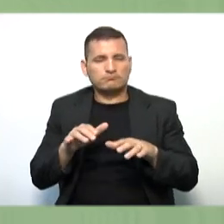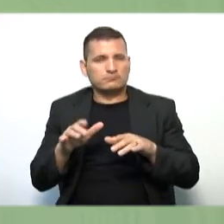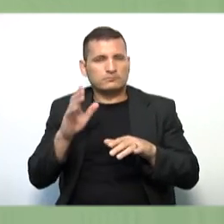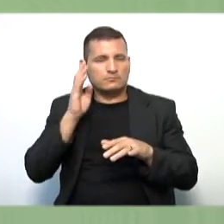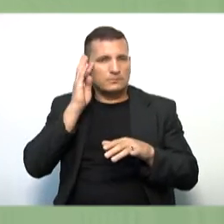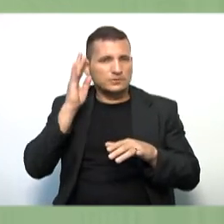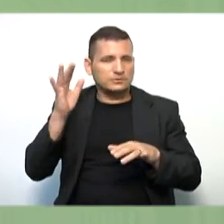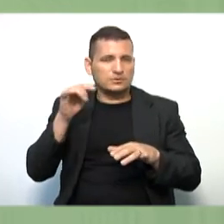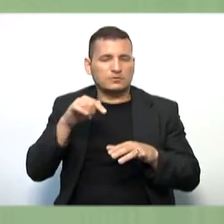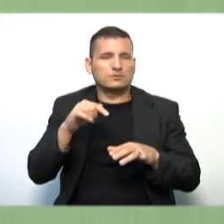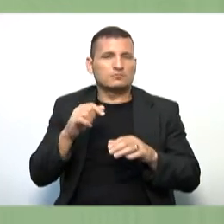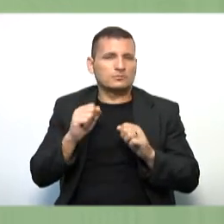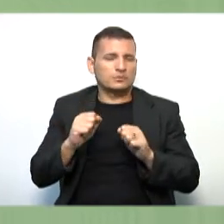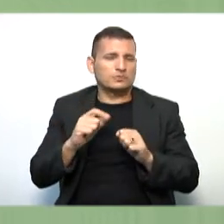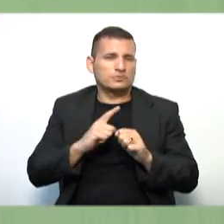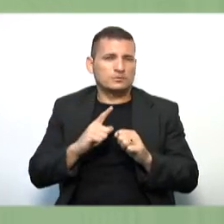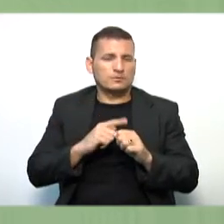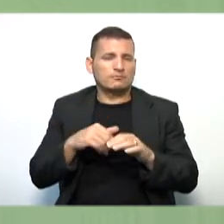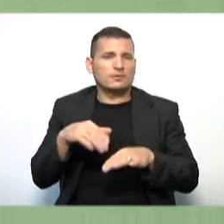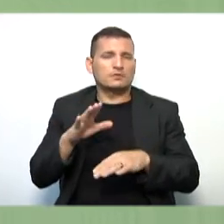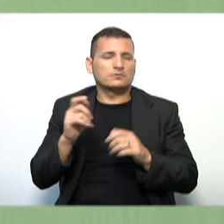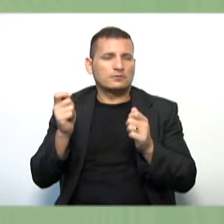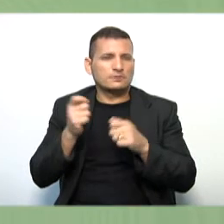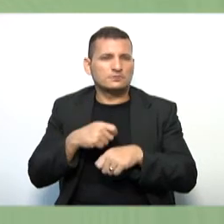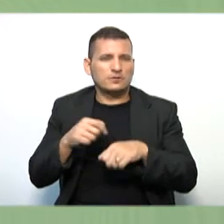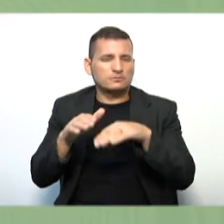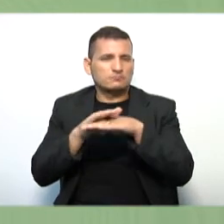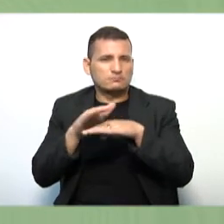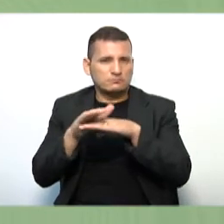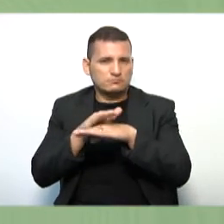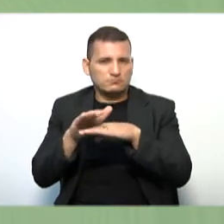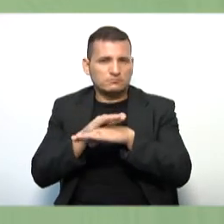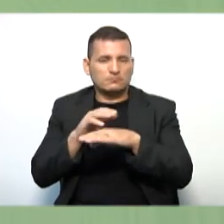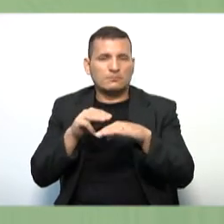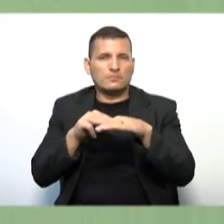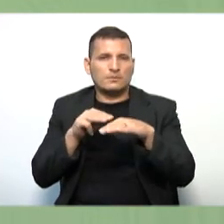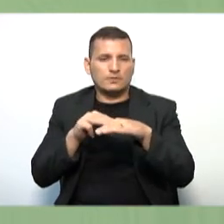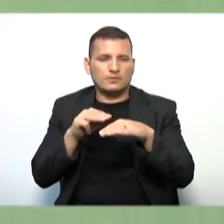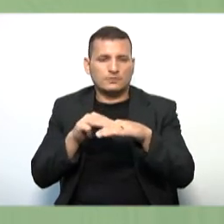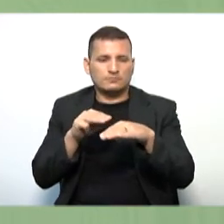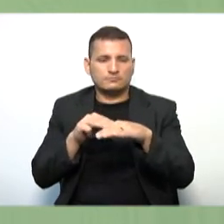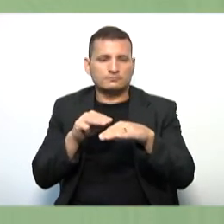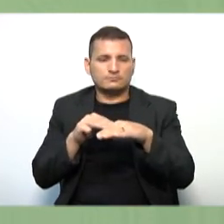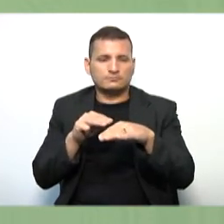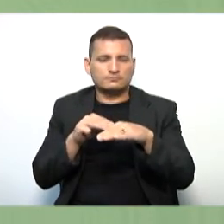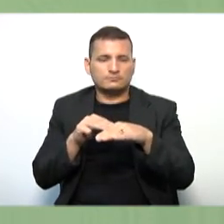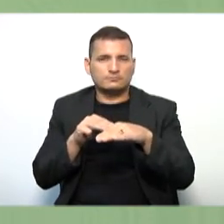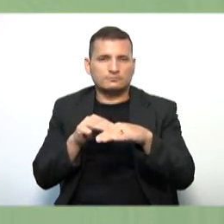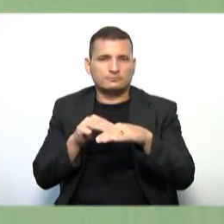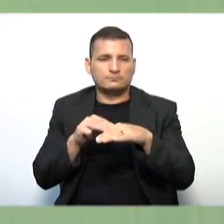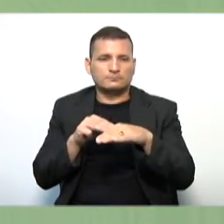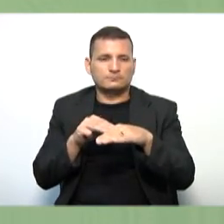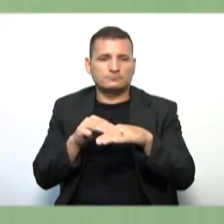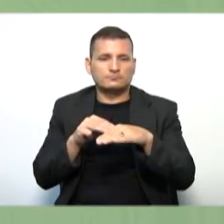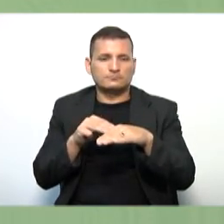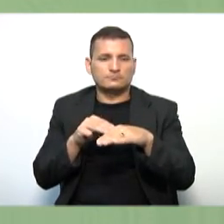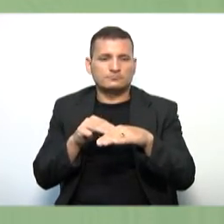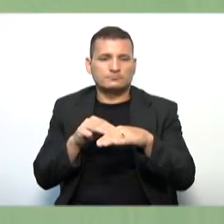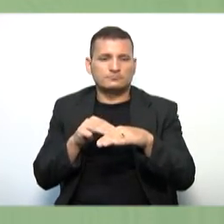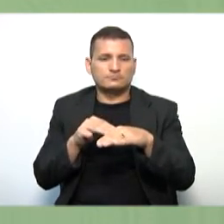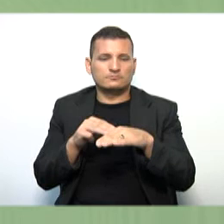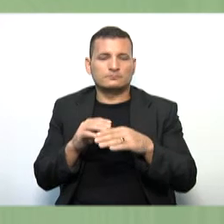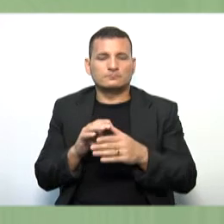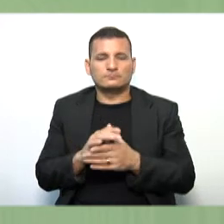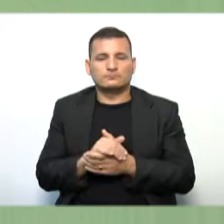ele possa ter mais capacidade de memória, né? Ele pode ter uma capacidade muito menor do que a real, né?